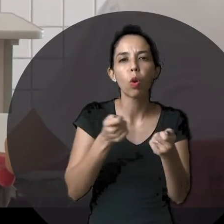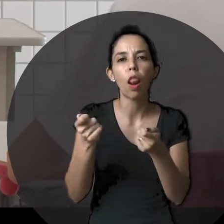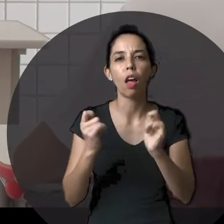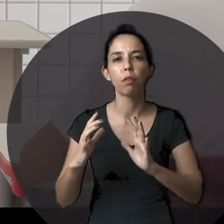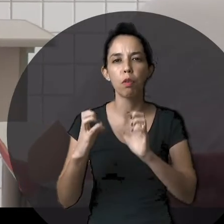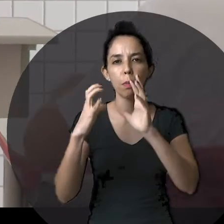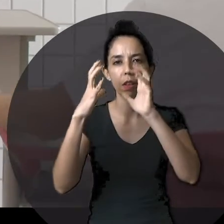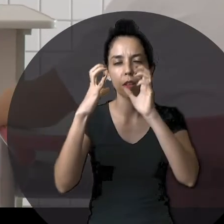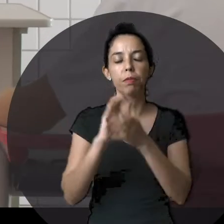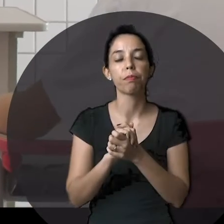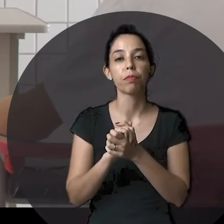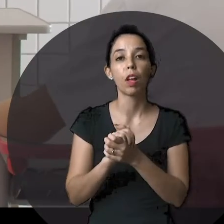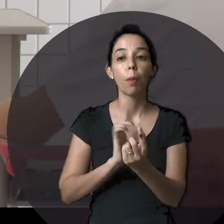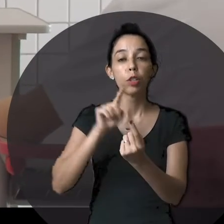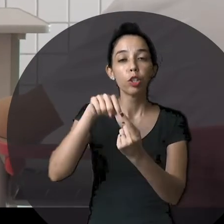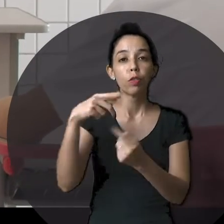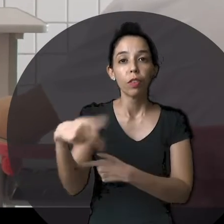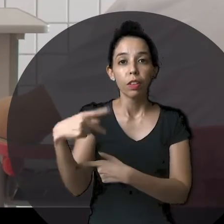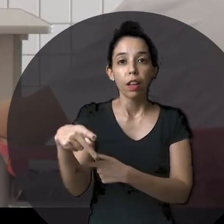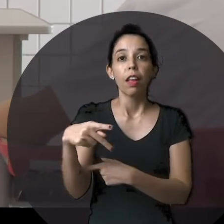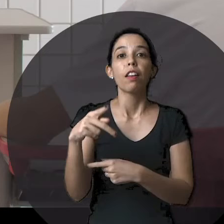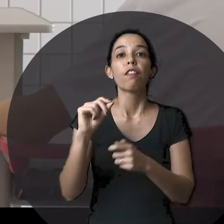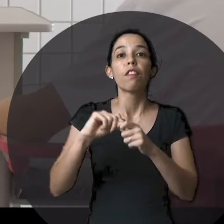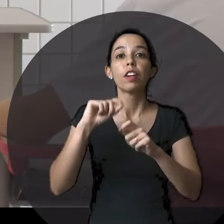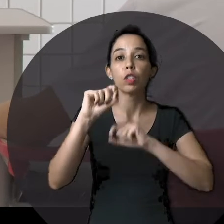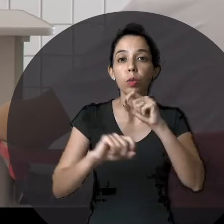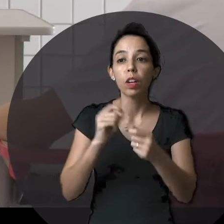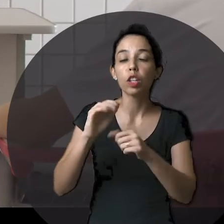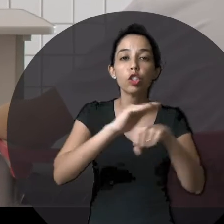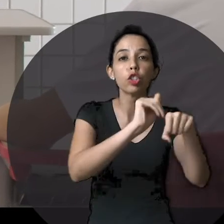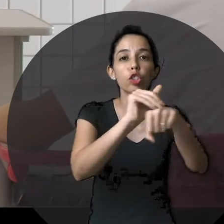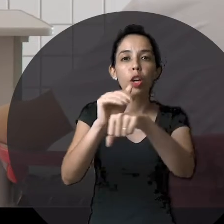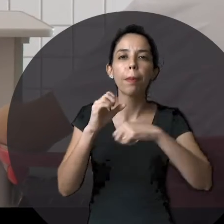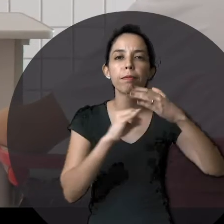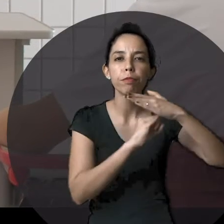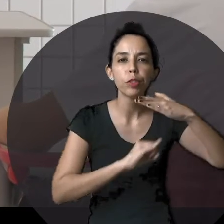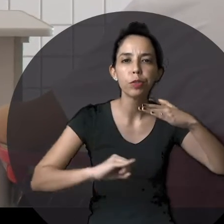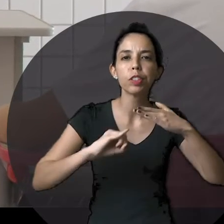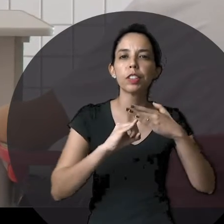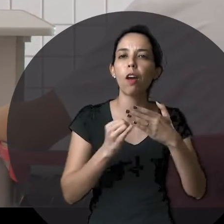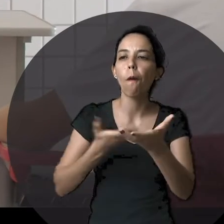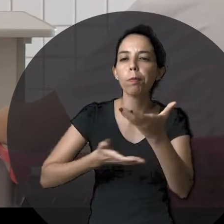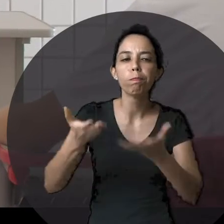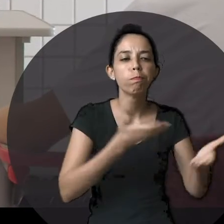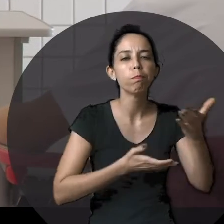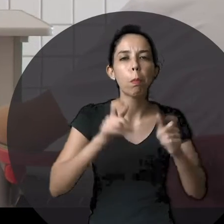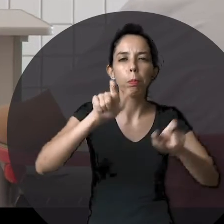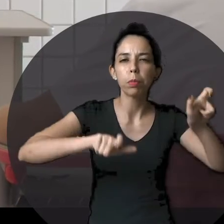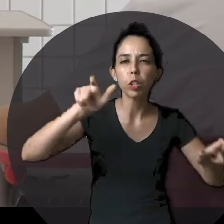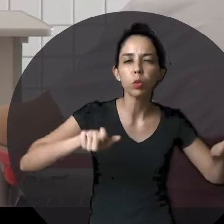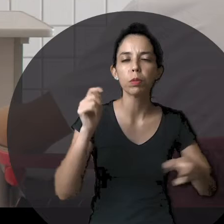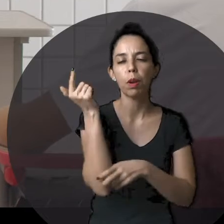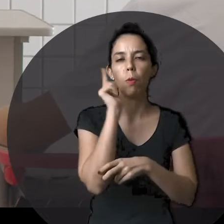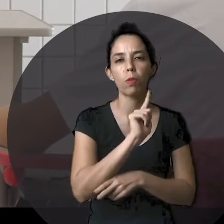promoção da paz, de mediação de conflitos e de promoção da vida. Paulo Show fez isso, começou a articular gente, chamar outras